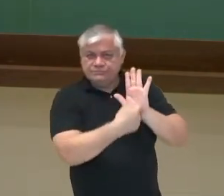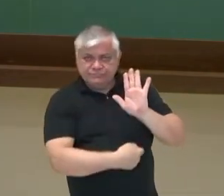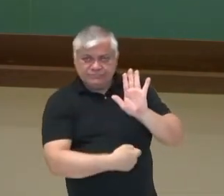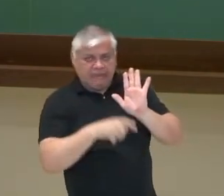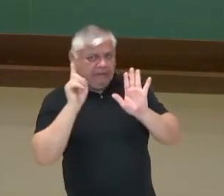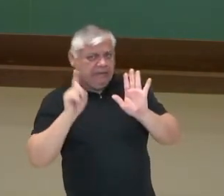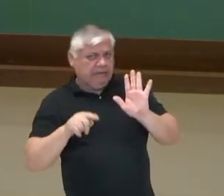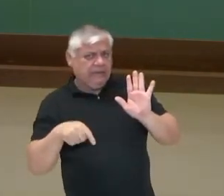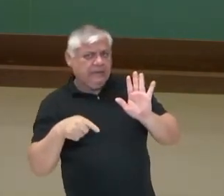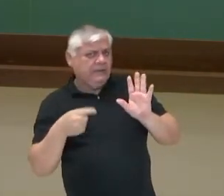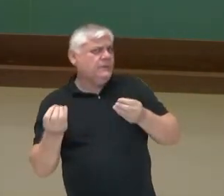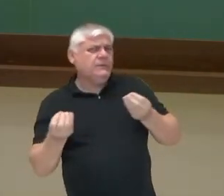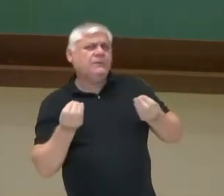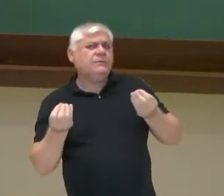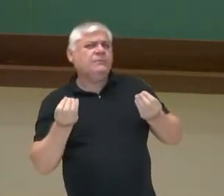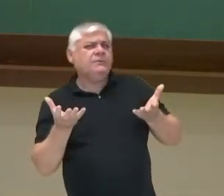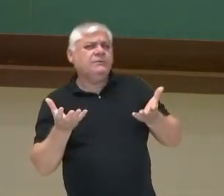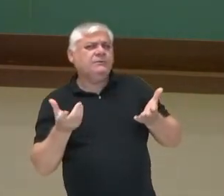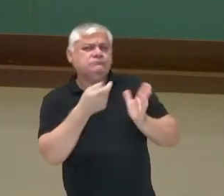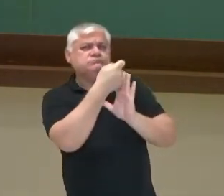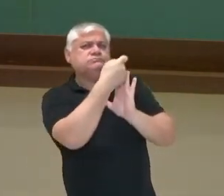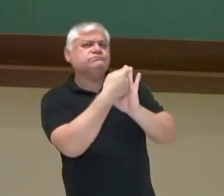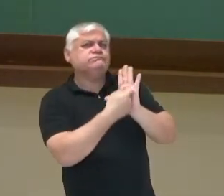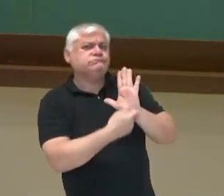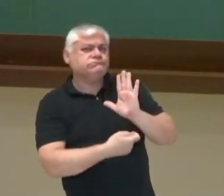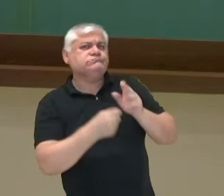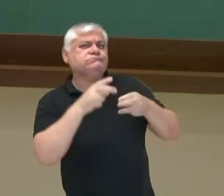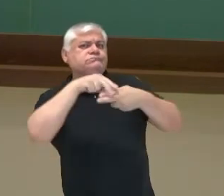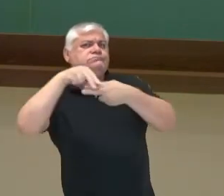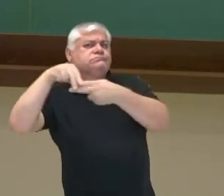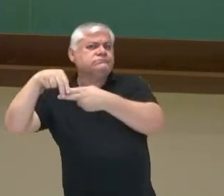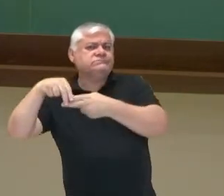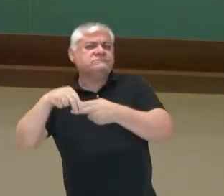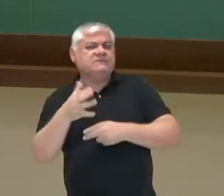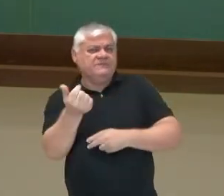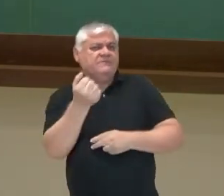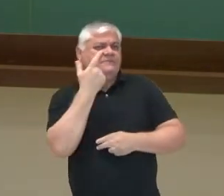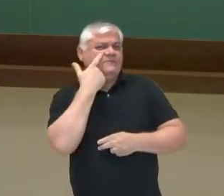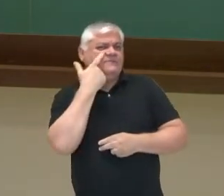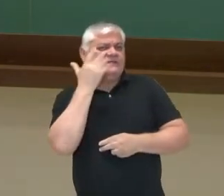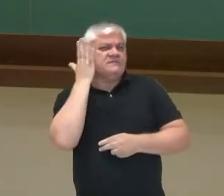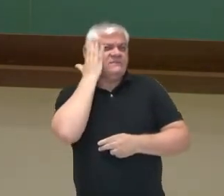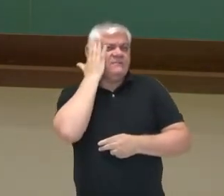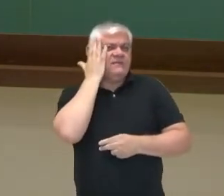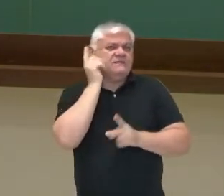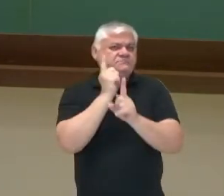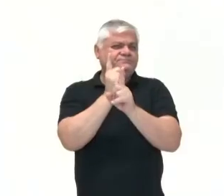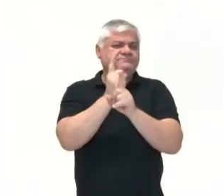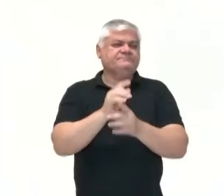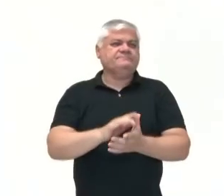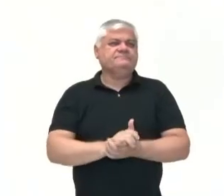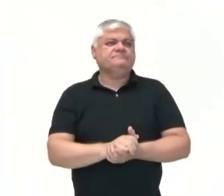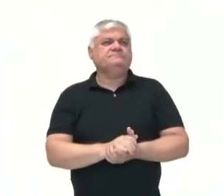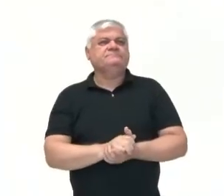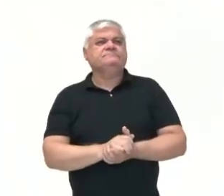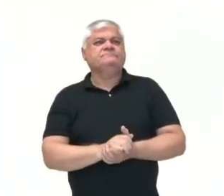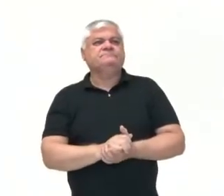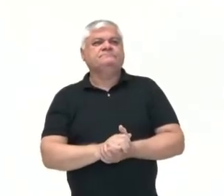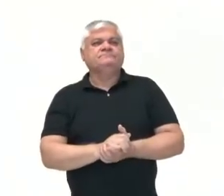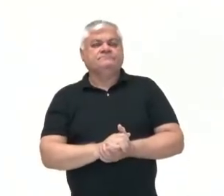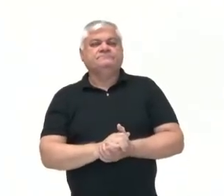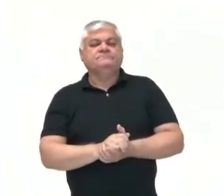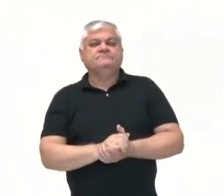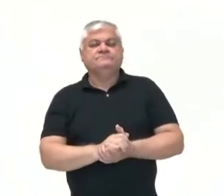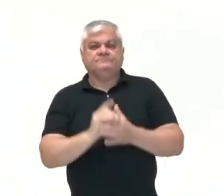informal? Como que isso é trabalhado aqui dentro dos cordéis? Vamos saber então, vamos descobrir? Olha lá, então a